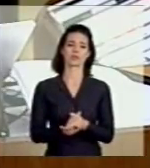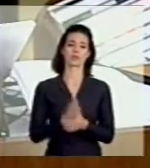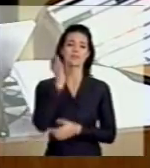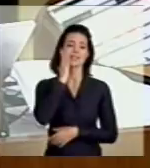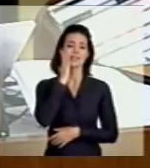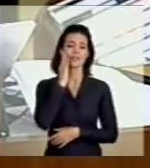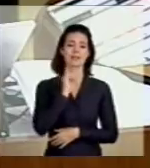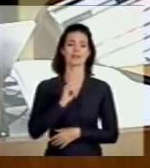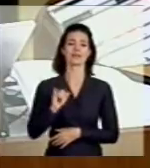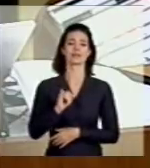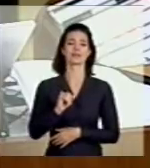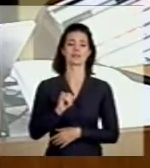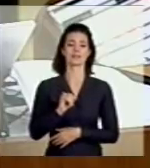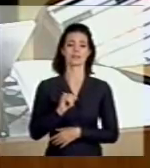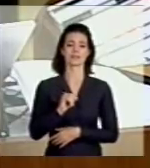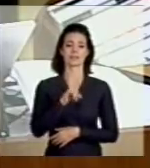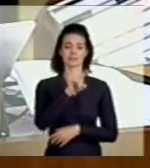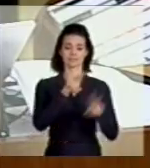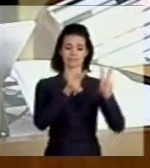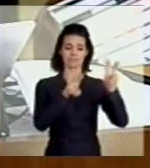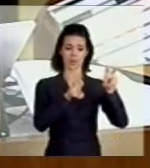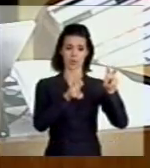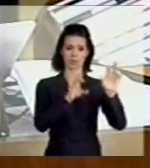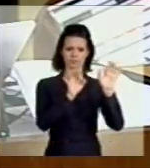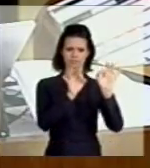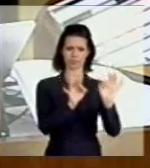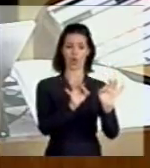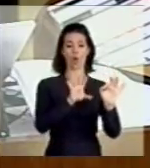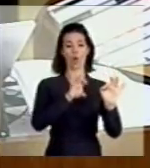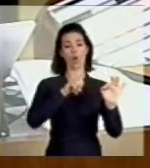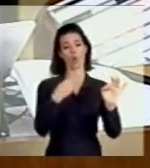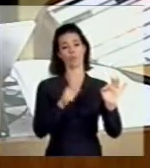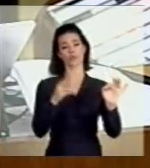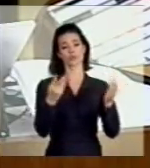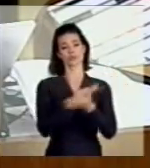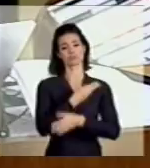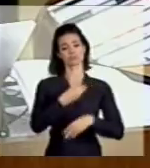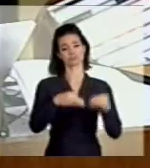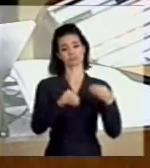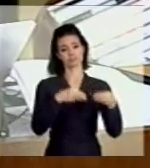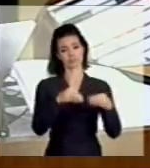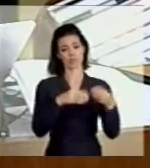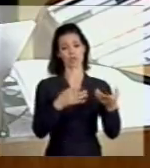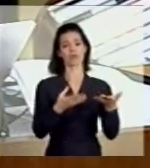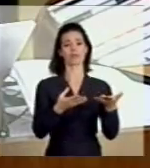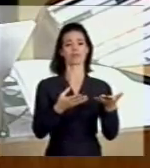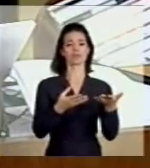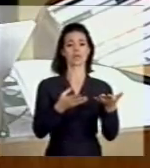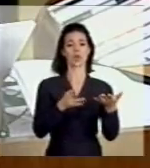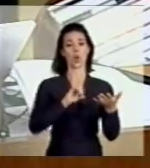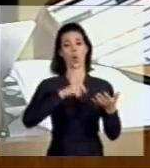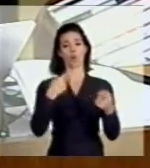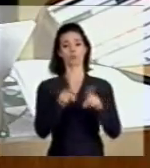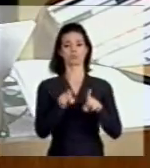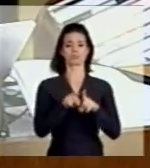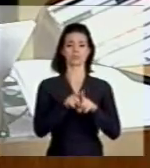cláusula supratranscrita é rígida, ilegítima, ou se, ao contrário, malfere direitos e deve ser expurgada do